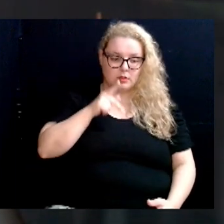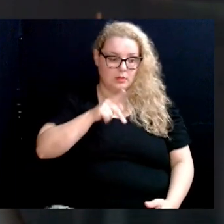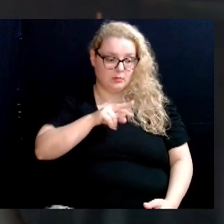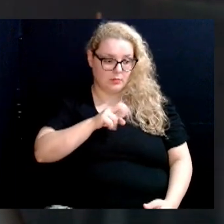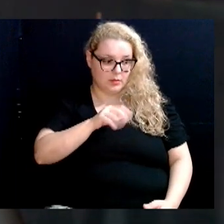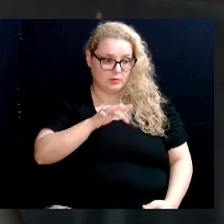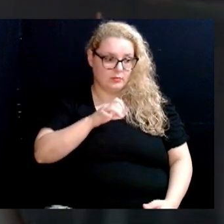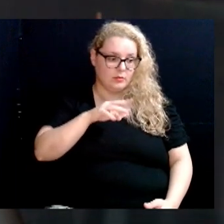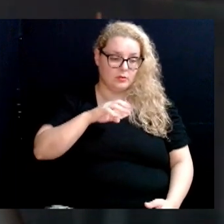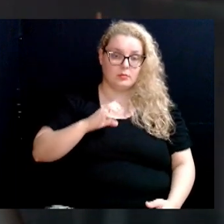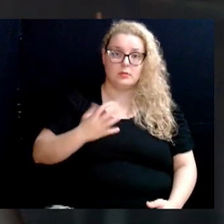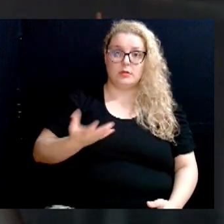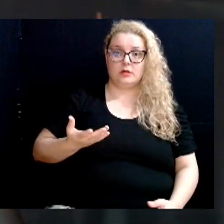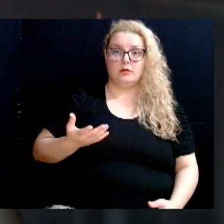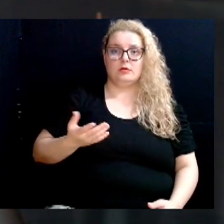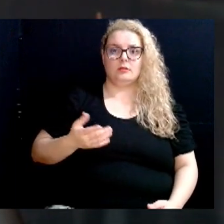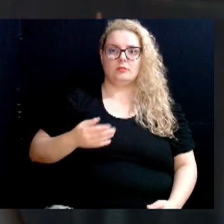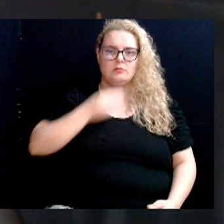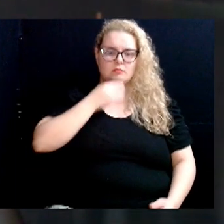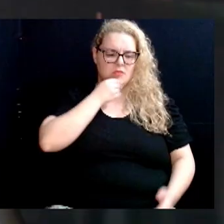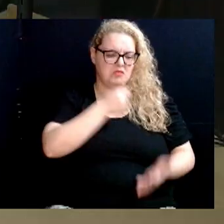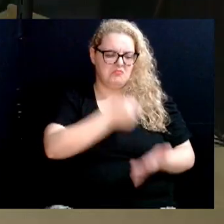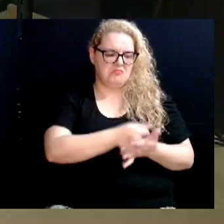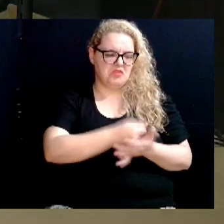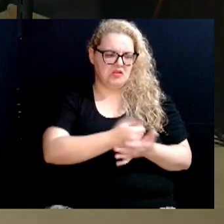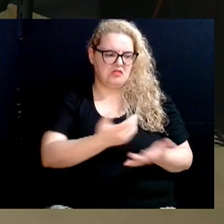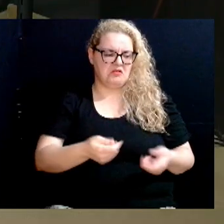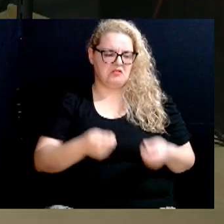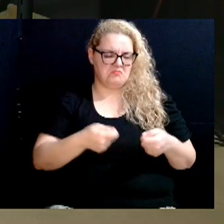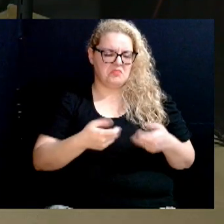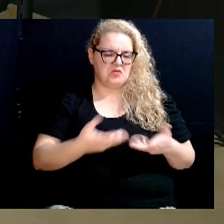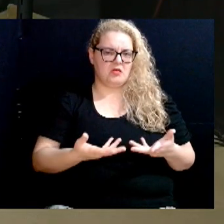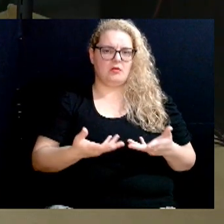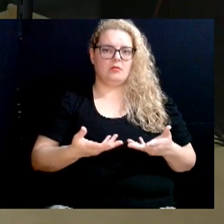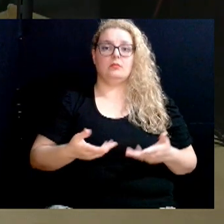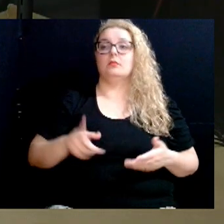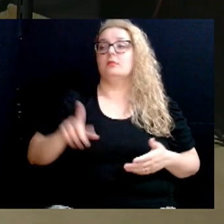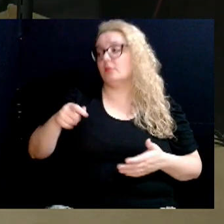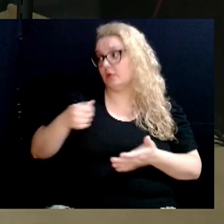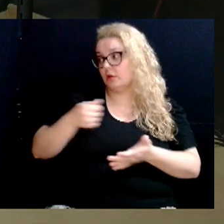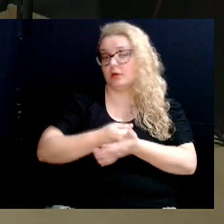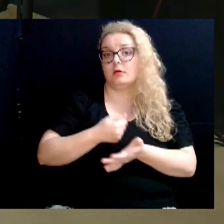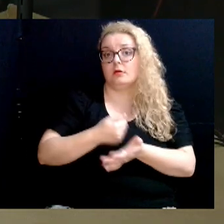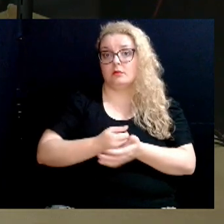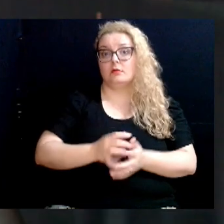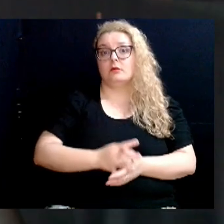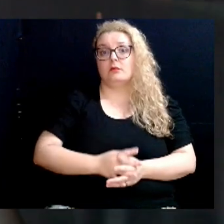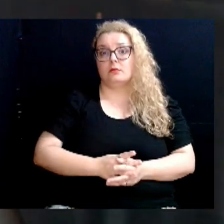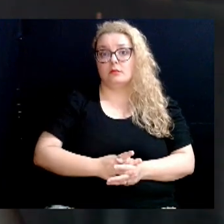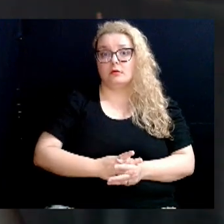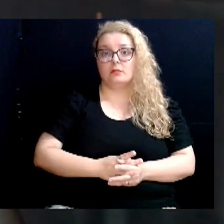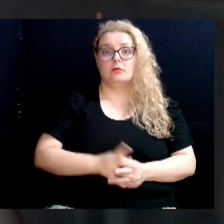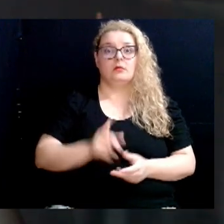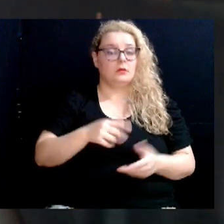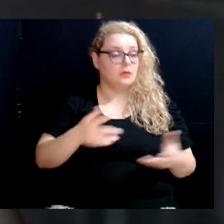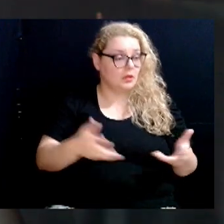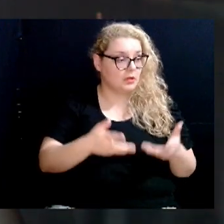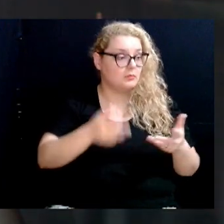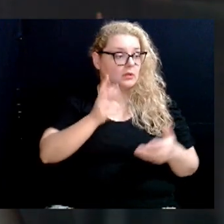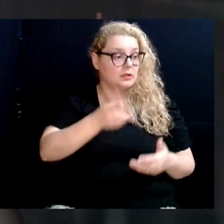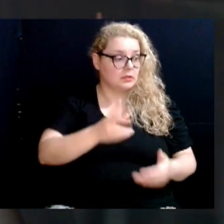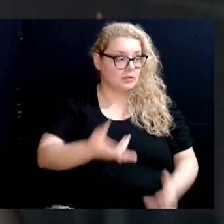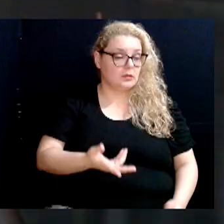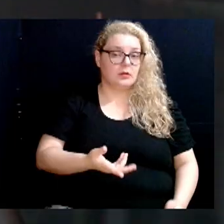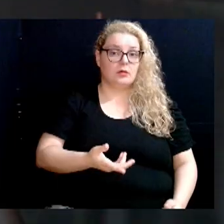coisa macho, né? Sim, que ainda é muito cobrado, né? E é realimentado, né? Uma coisa alimenta